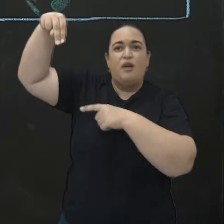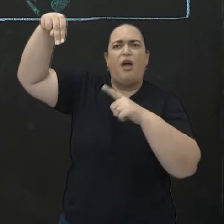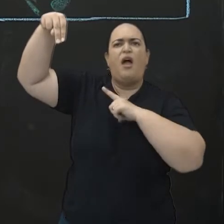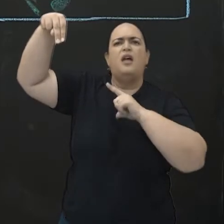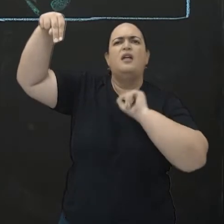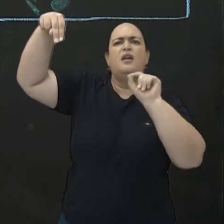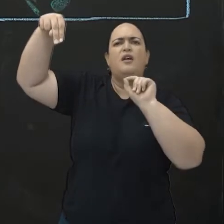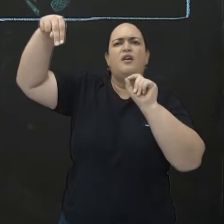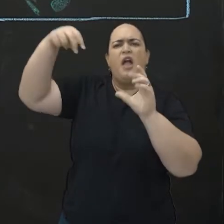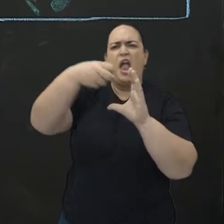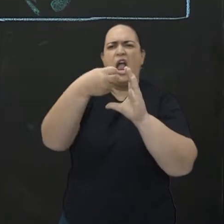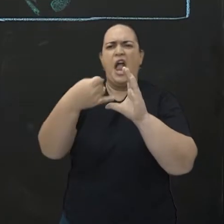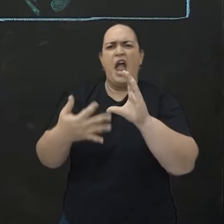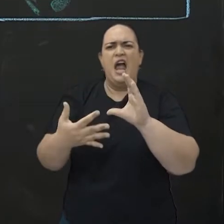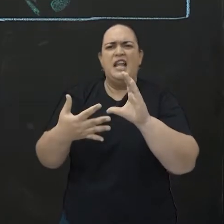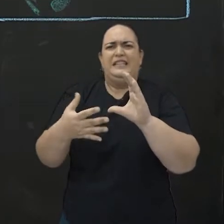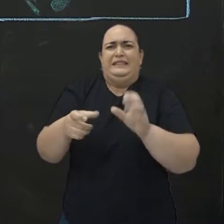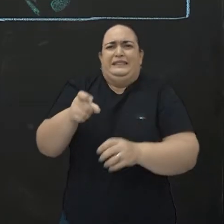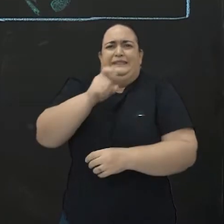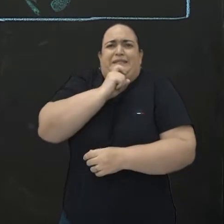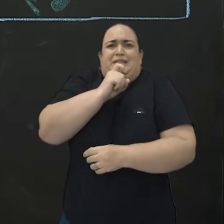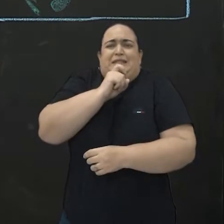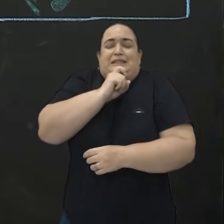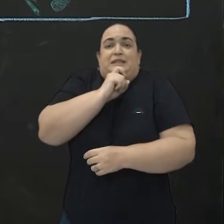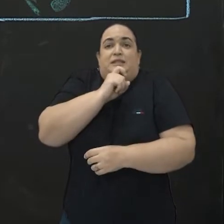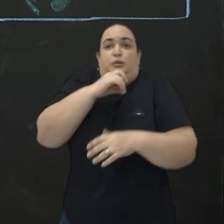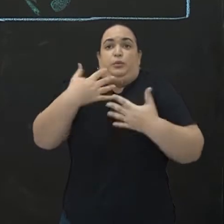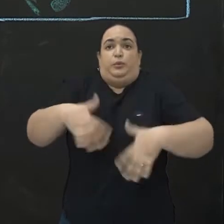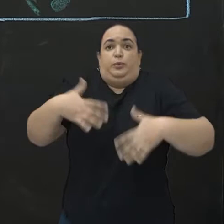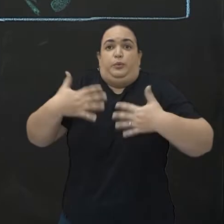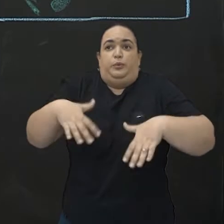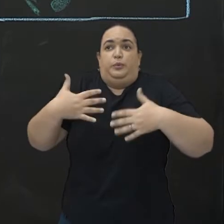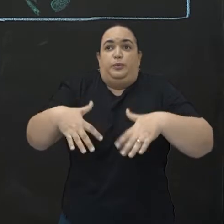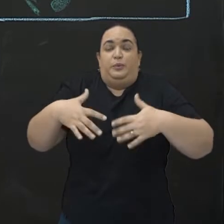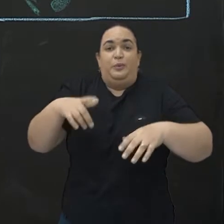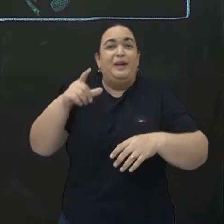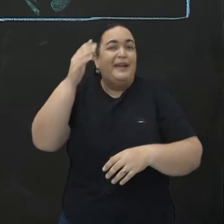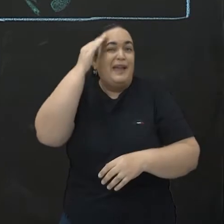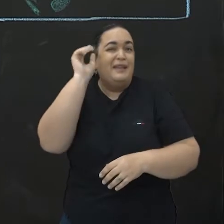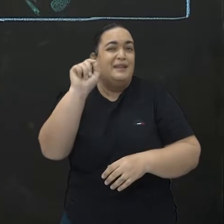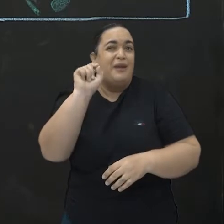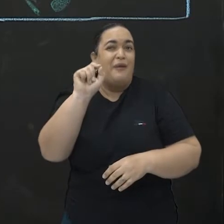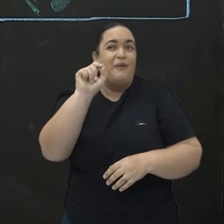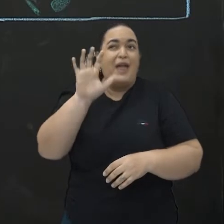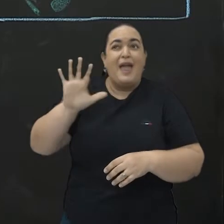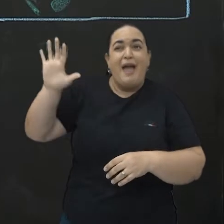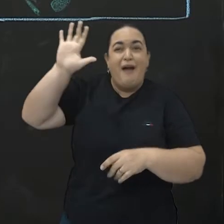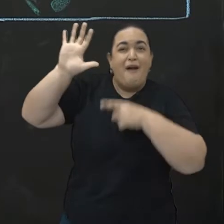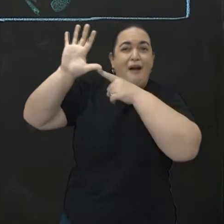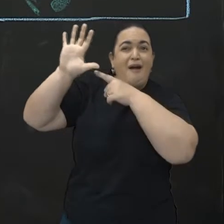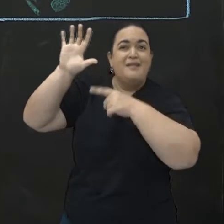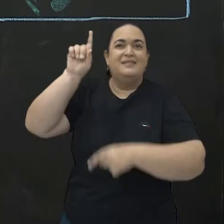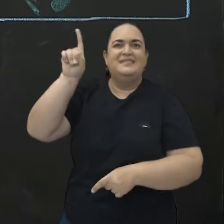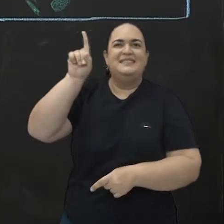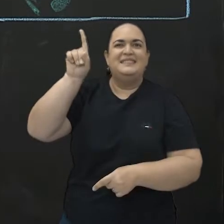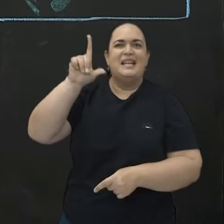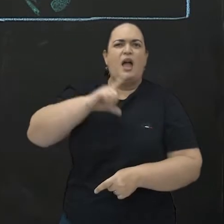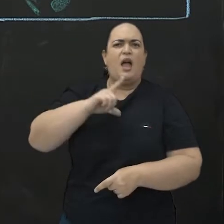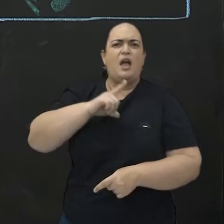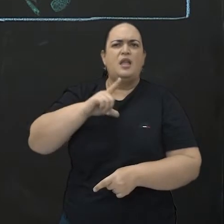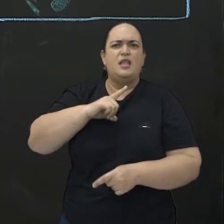polar e do clima frio. Vamos perceber então que nessas áreas vamos ter uma organização aqui devido